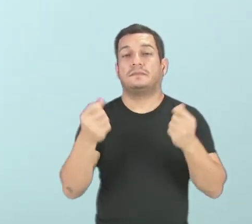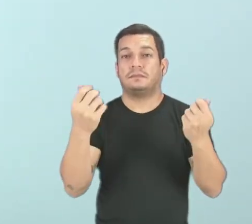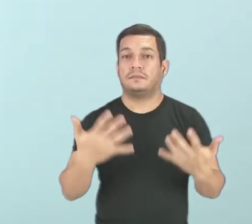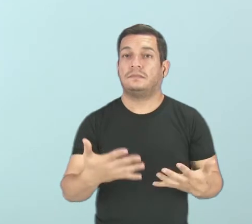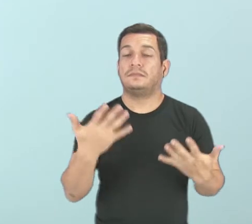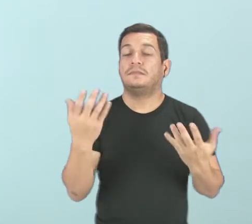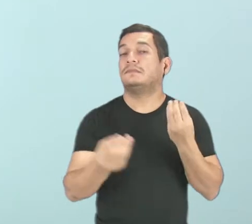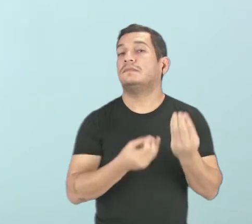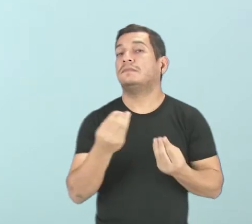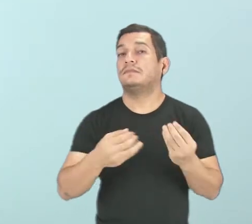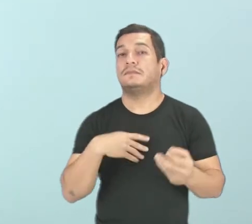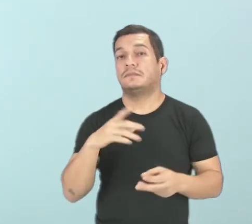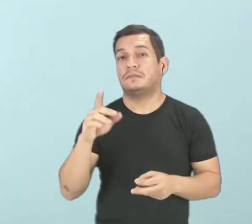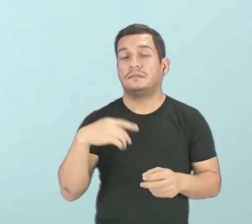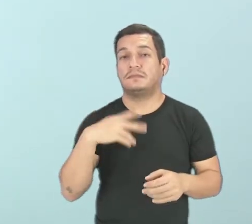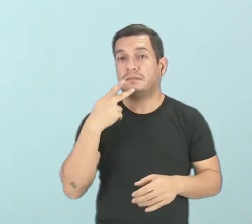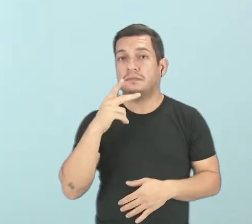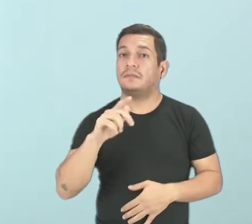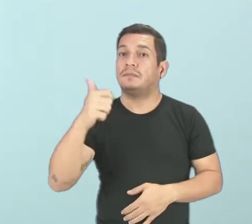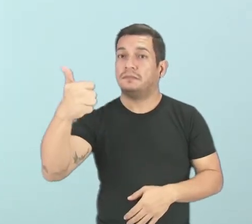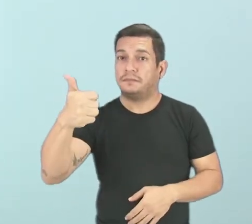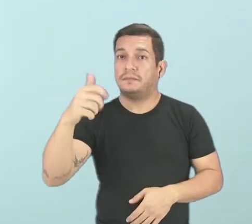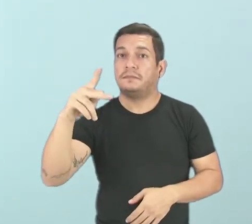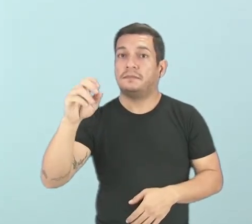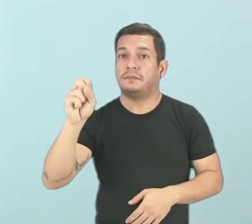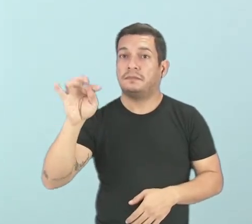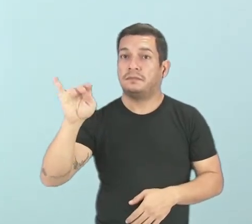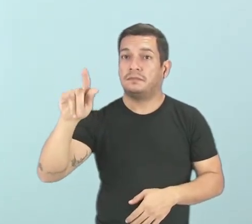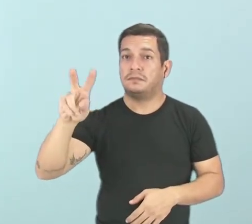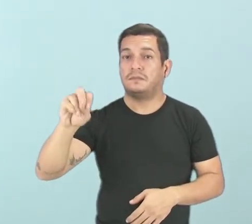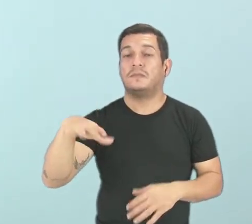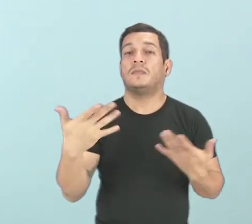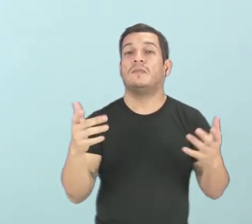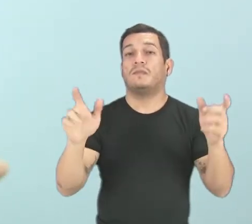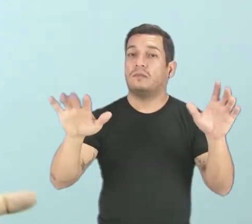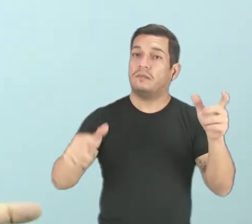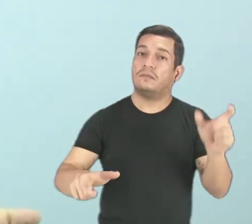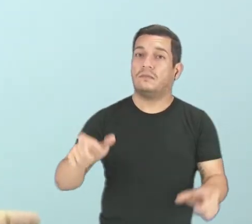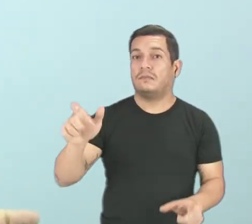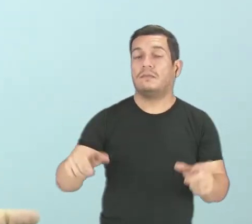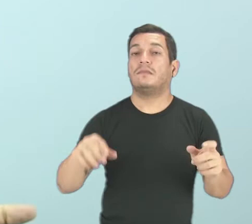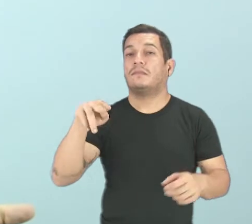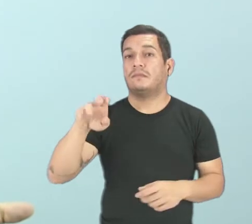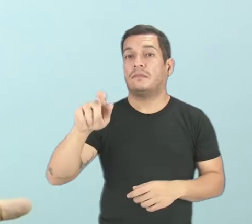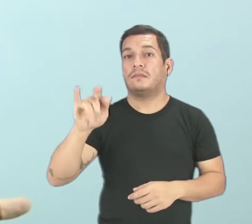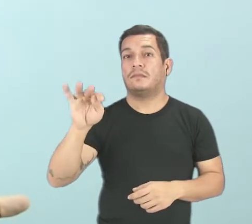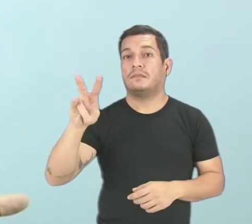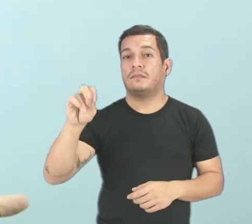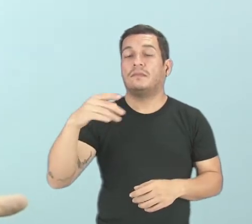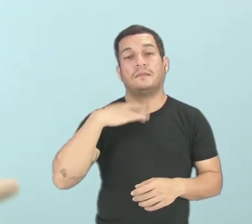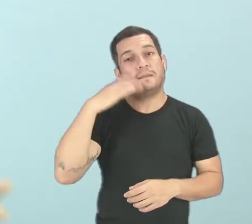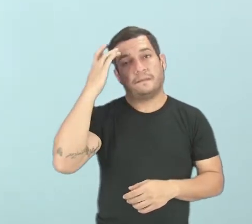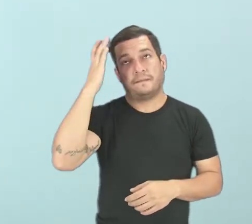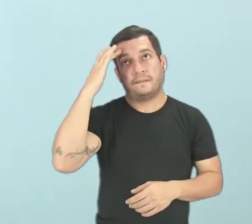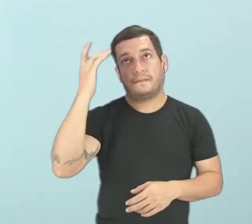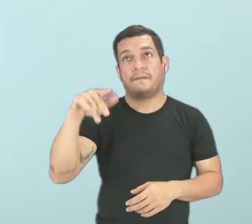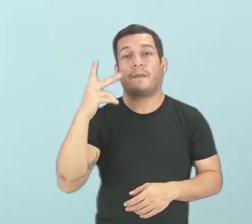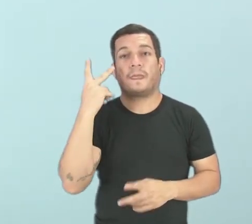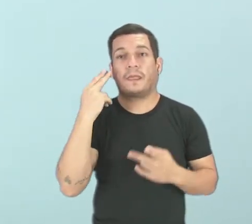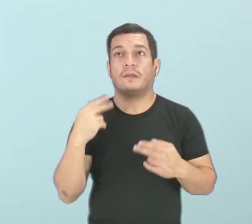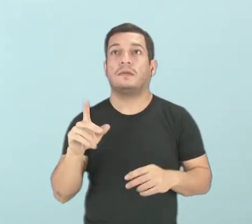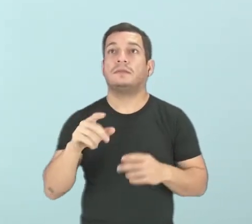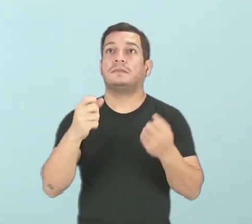Então, lembrando que momento é uma força vetorial, então nós temos o sentido horário ou anti-horário de giro,